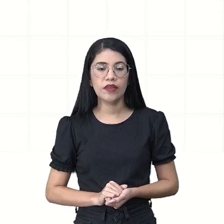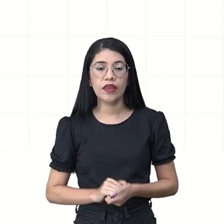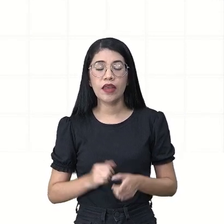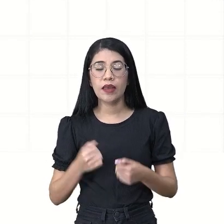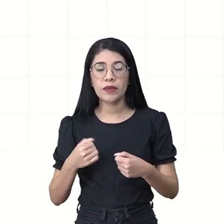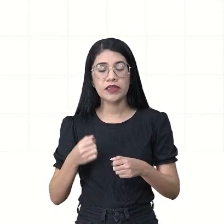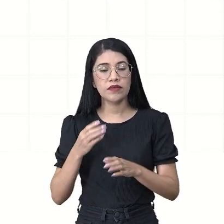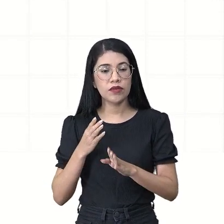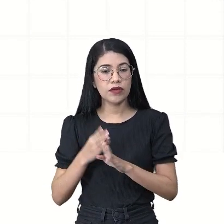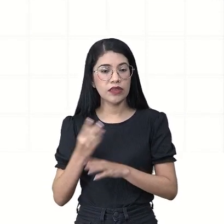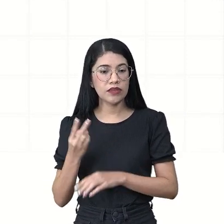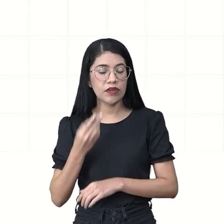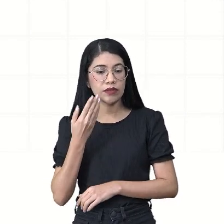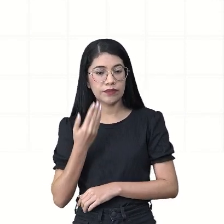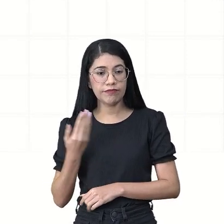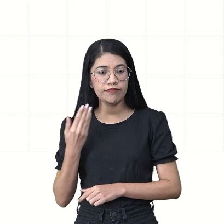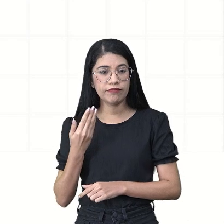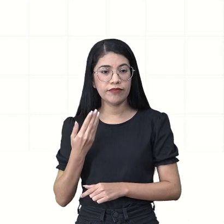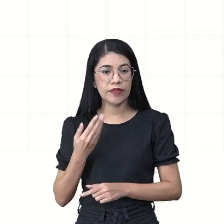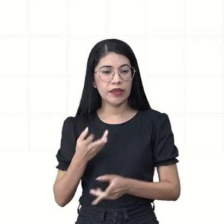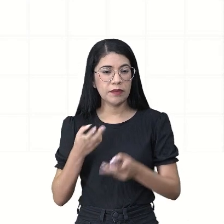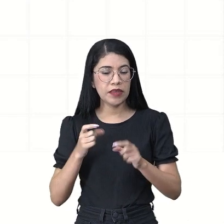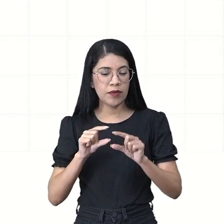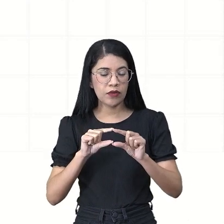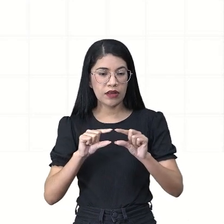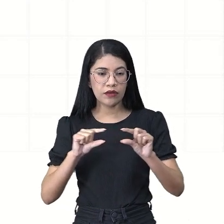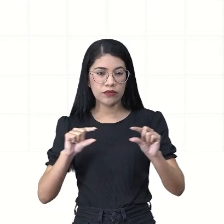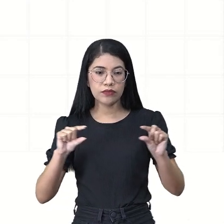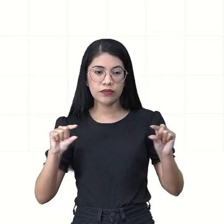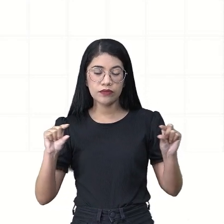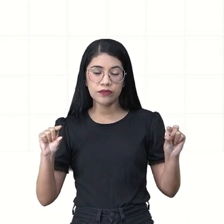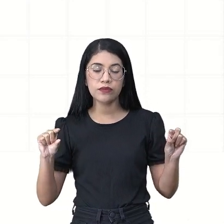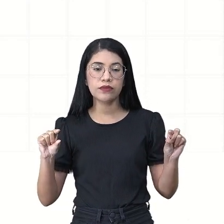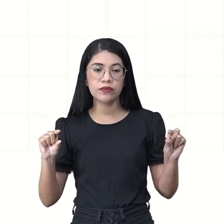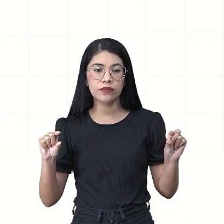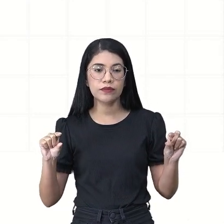olha como está grande aí, né, esse número.